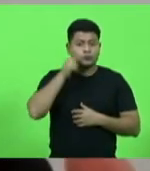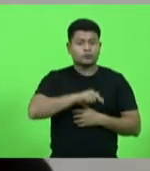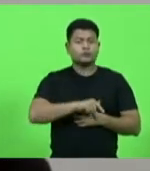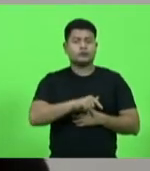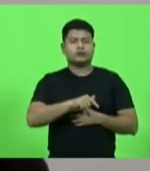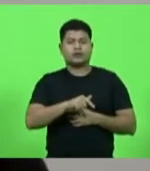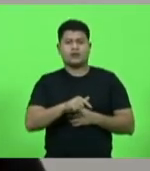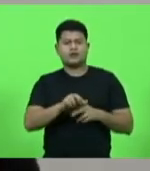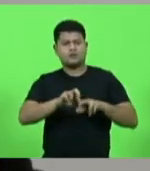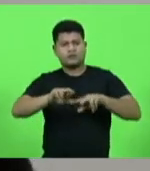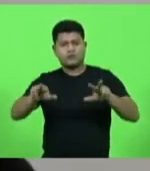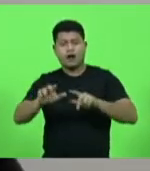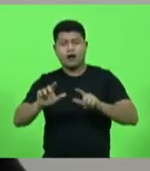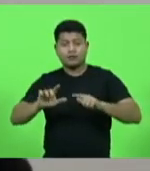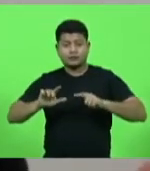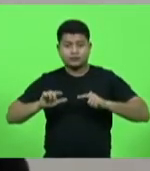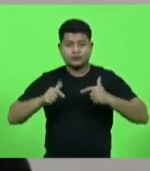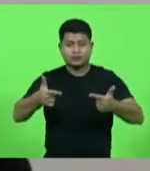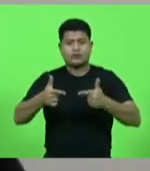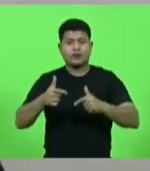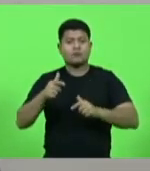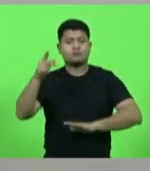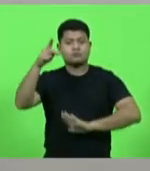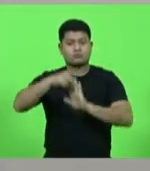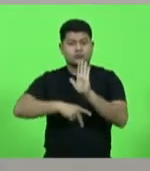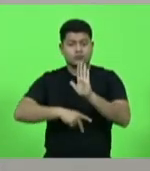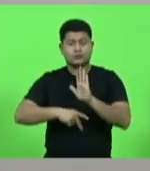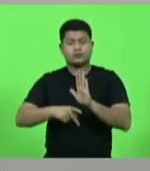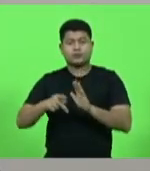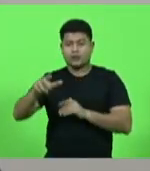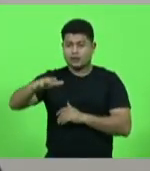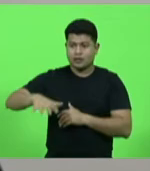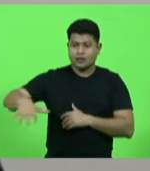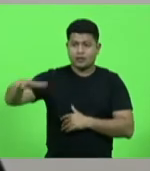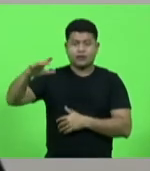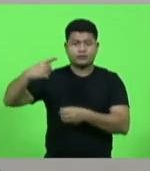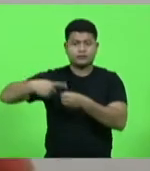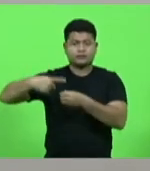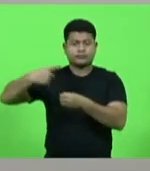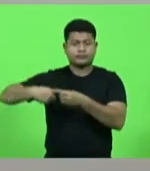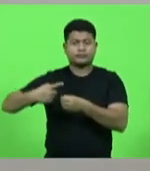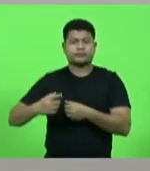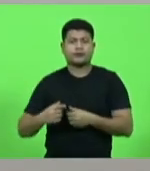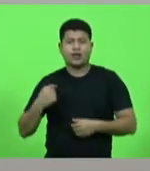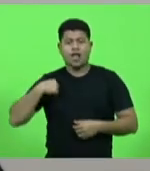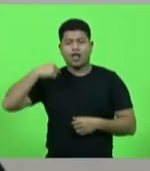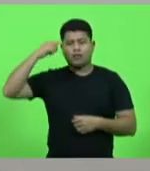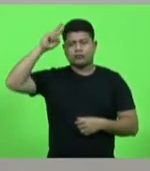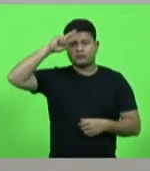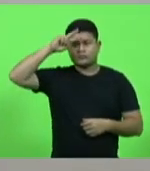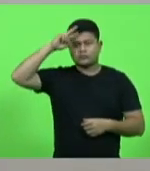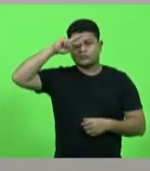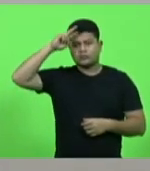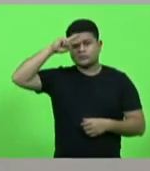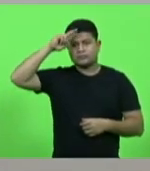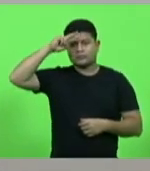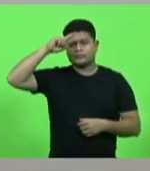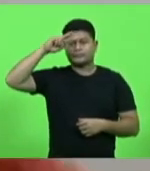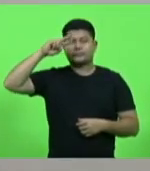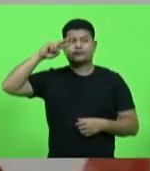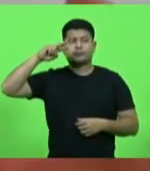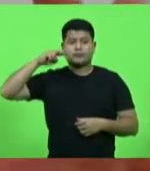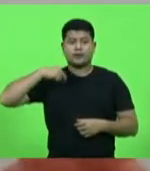várias iniciativas e projetos do nosso município. Eu me lembro, na época,